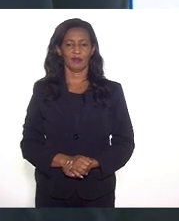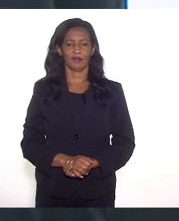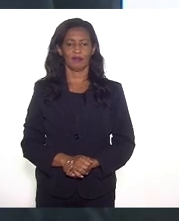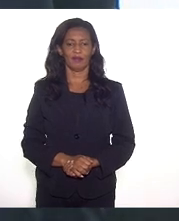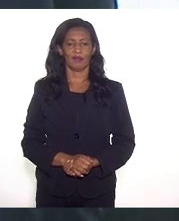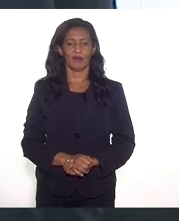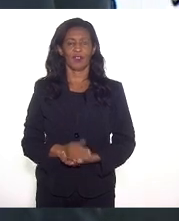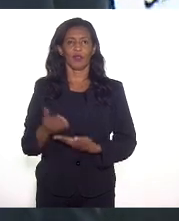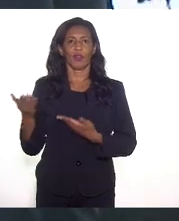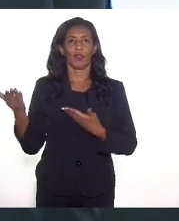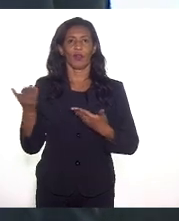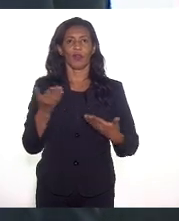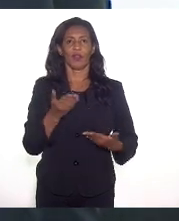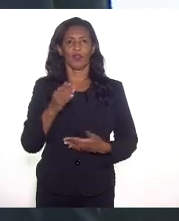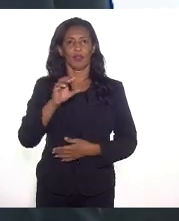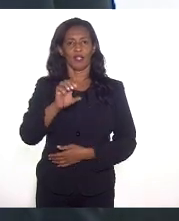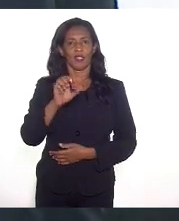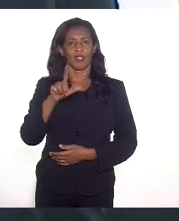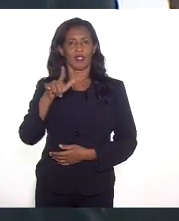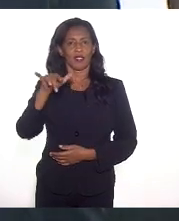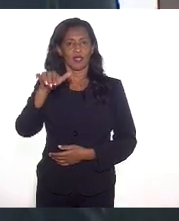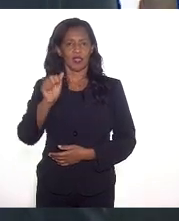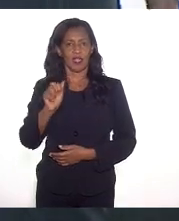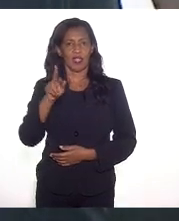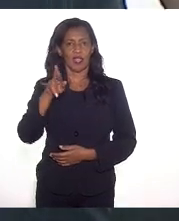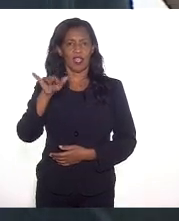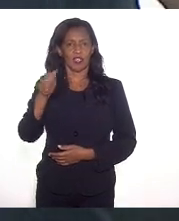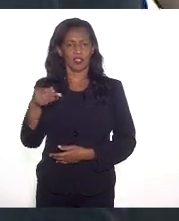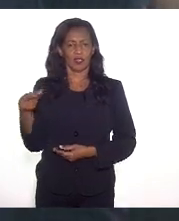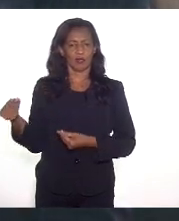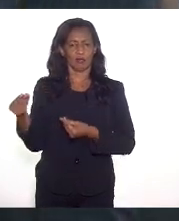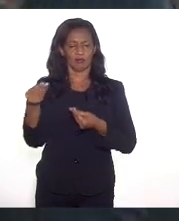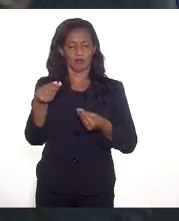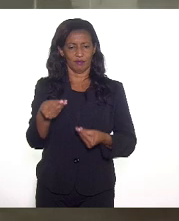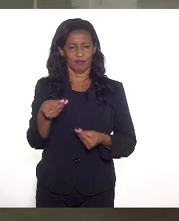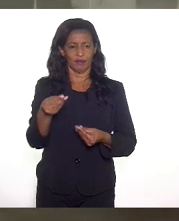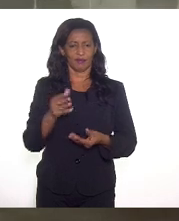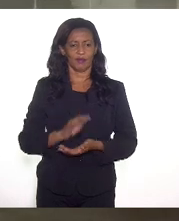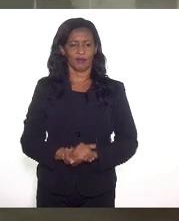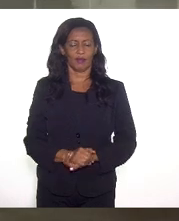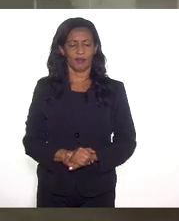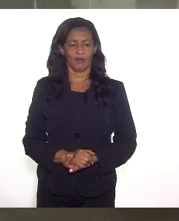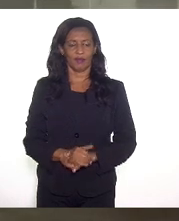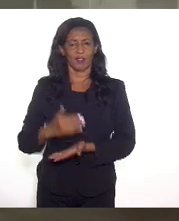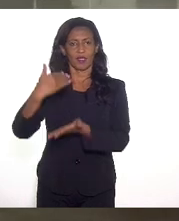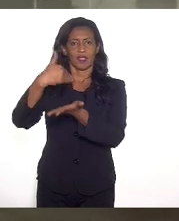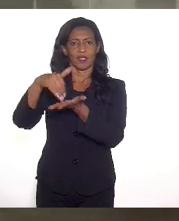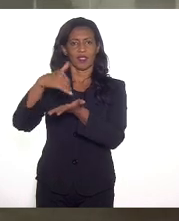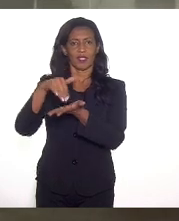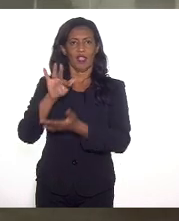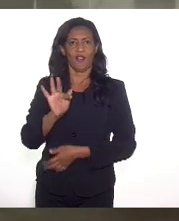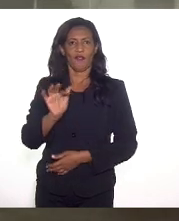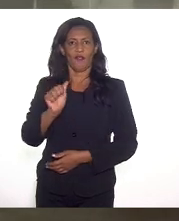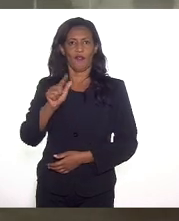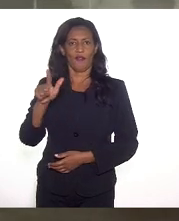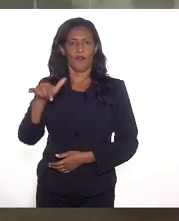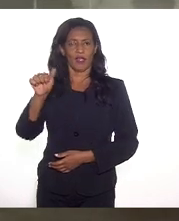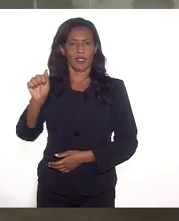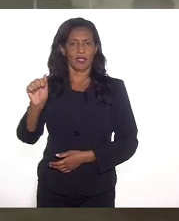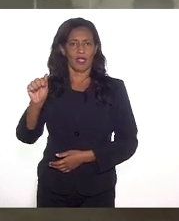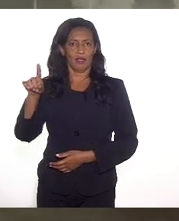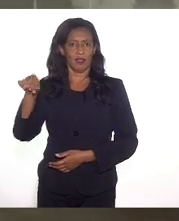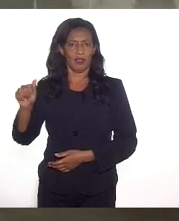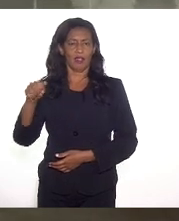Convidamos a senhora Célia Regiane de Freitas Barbosa de Oliveira para receber o cartão das mãos do secretário de Fazenda, Nelson